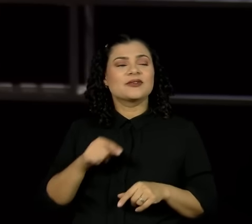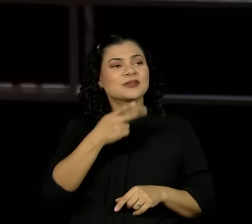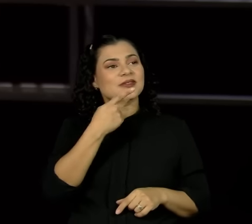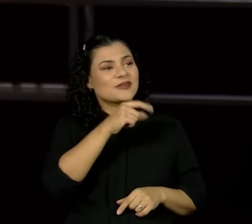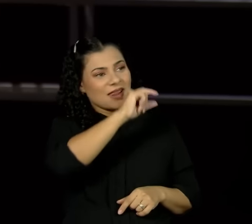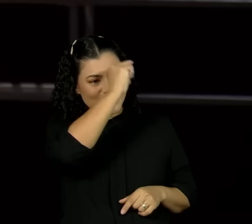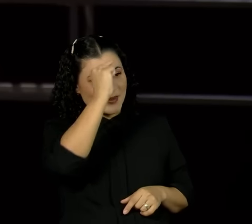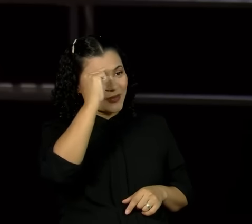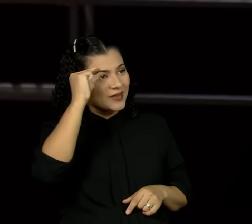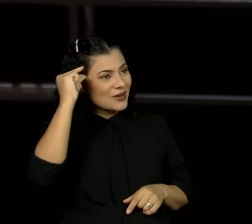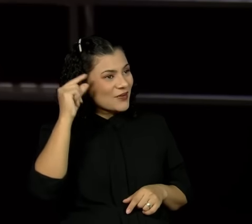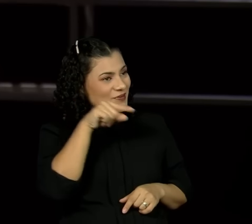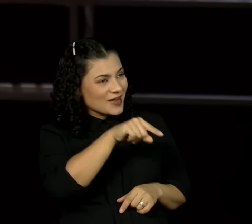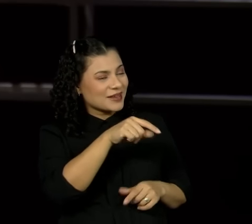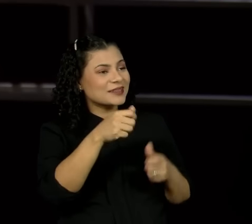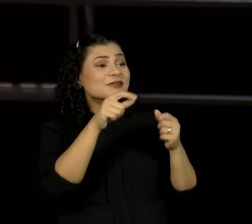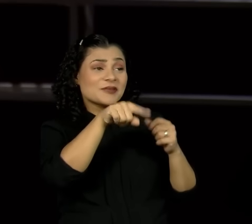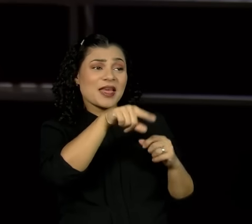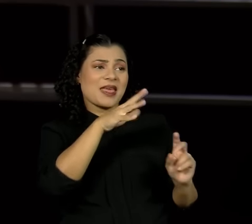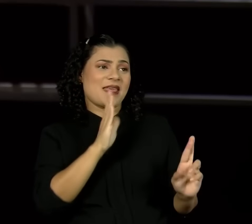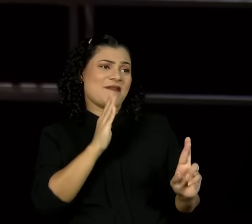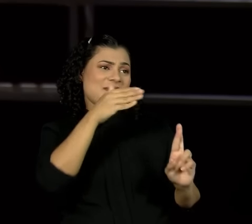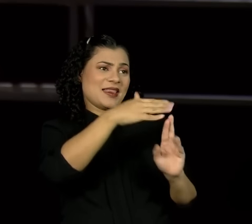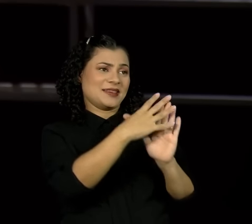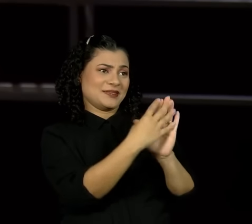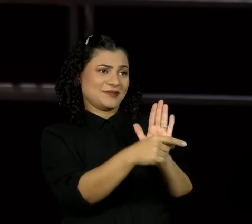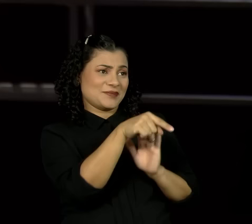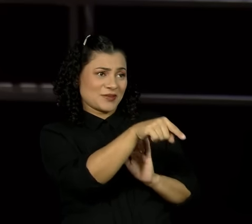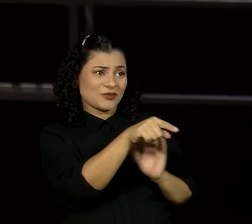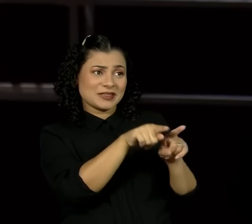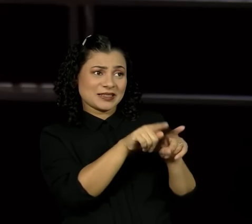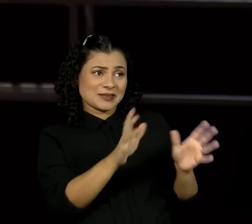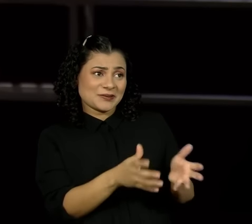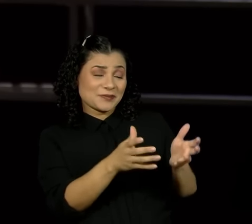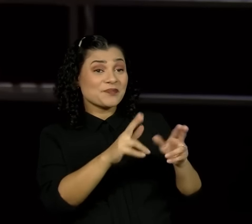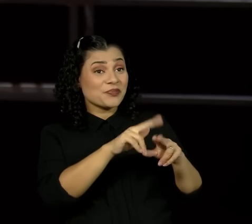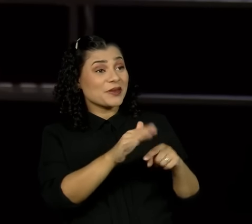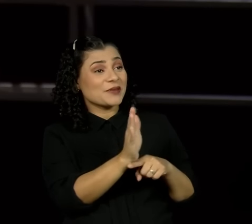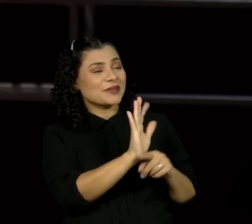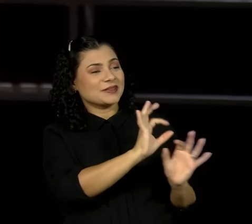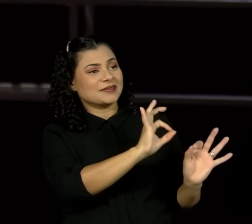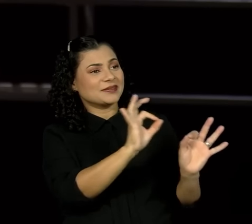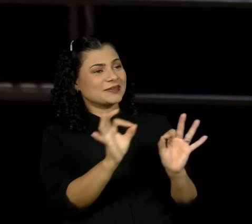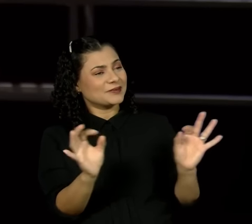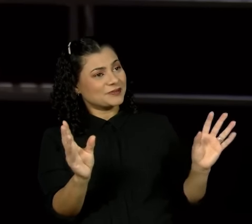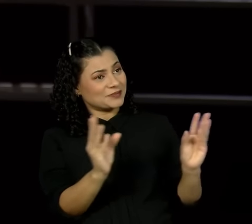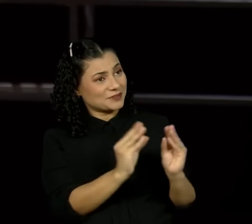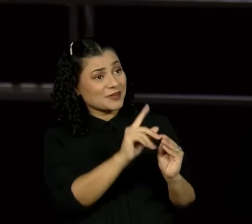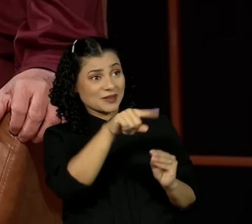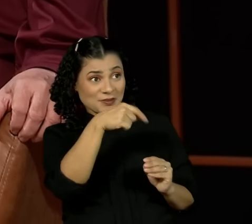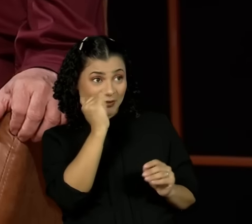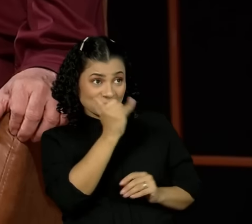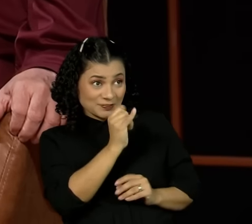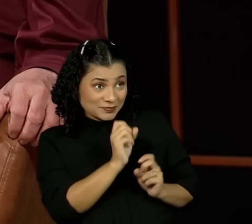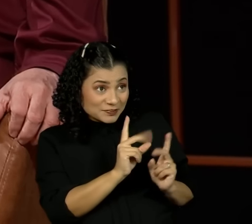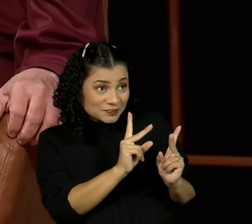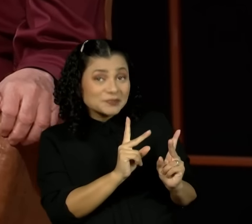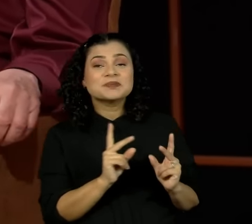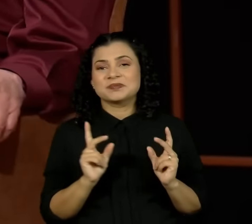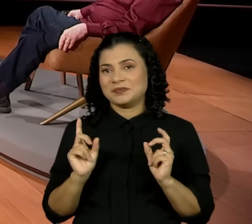gente sabe que ele foi uma grande inspiração para você. Então, a gente preparou um quadro sobre ele e depois você comenta, pode ser?